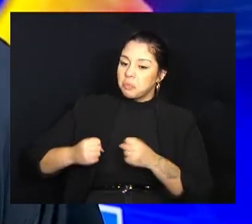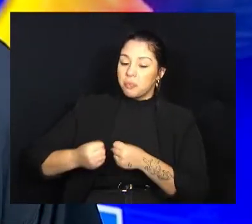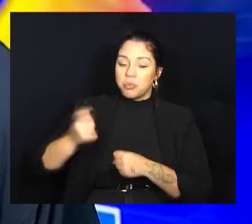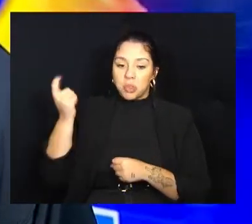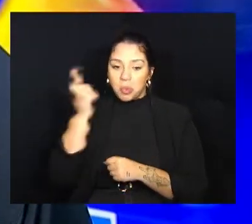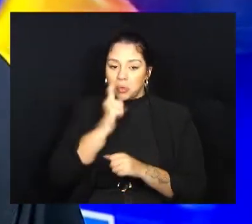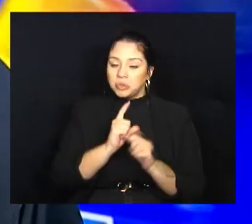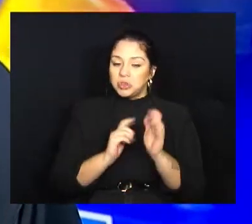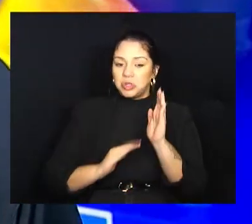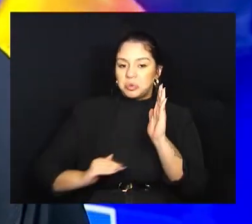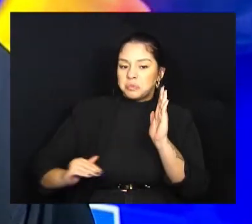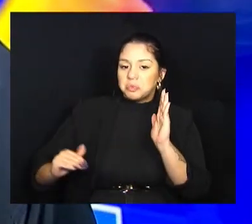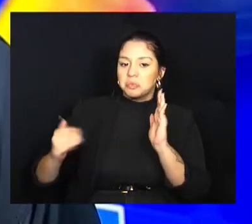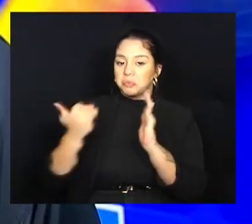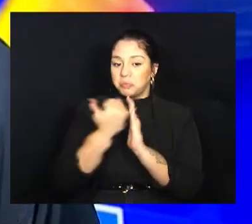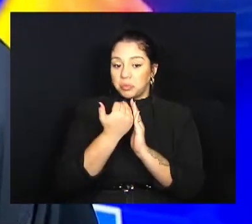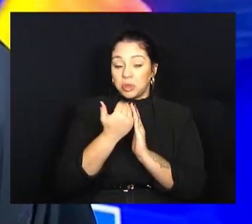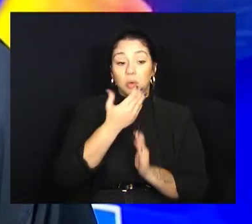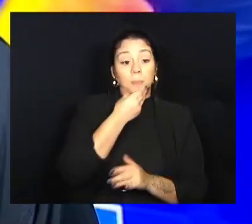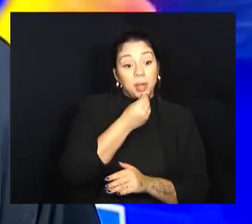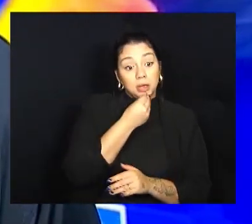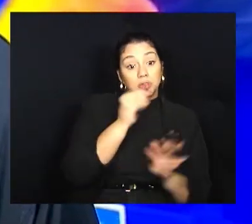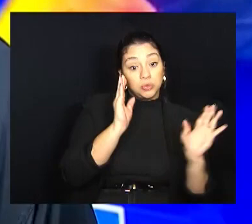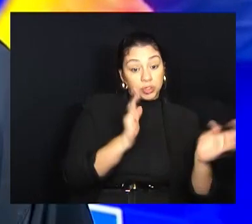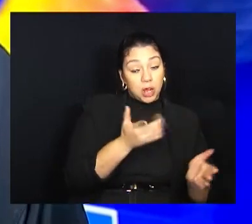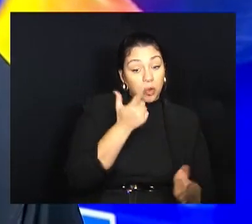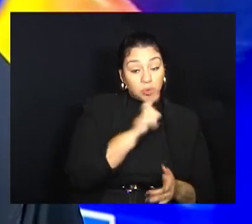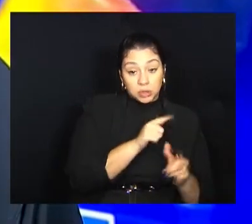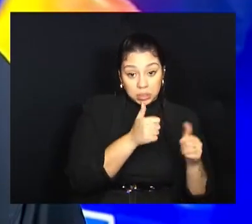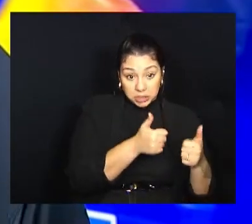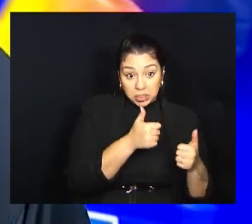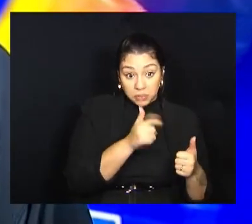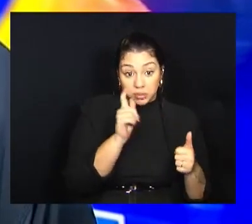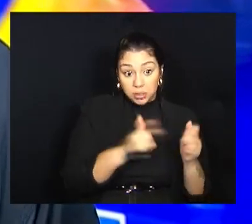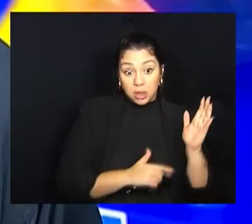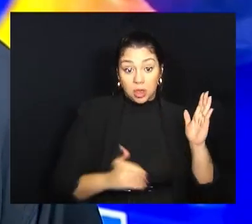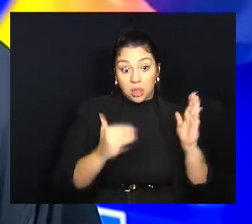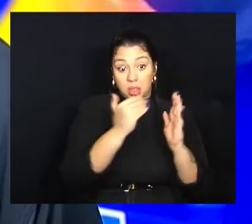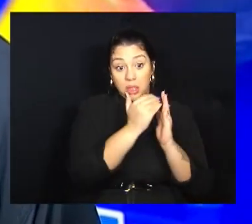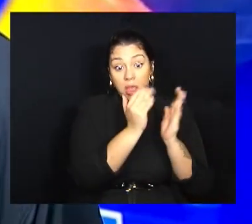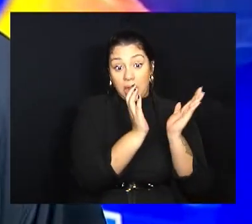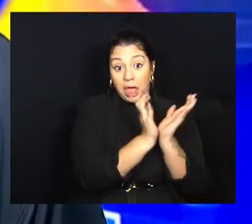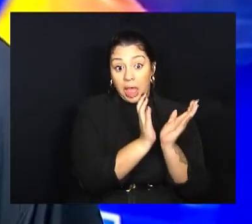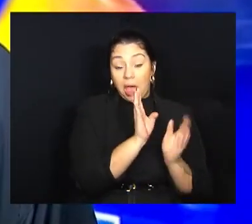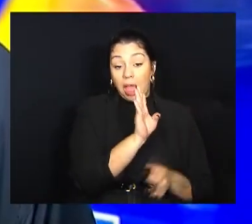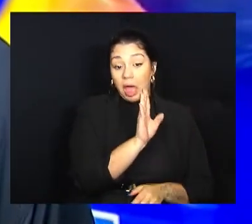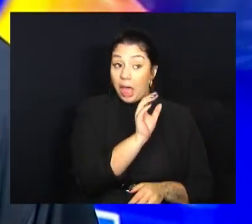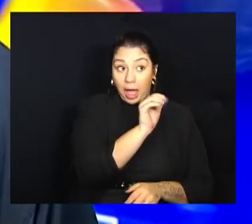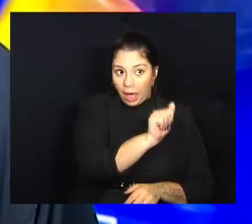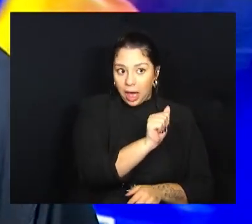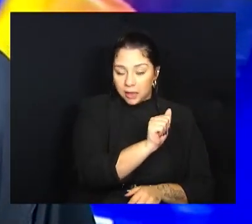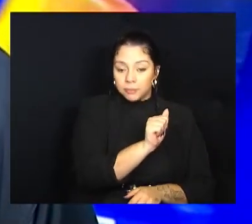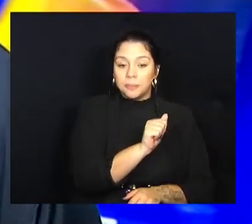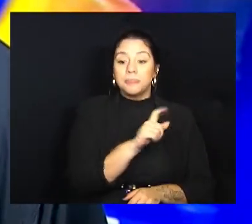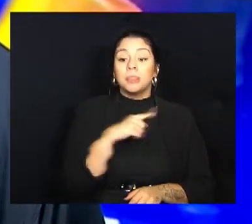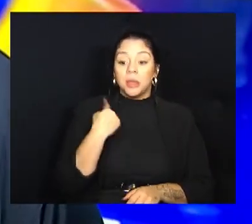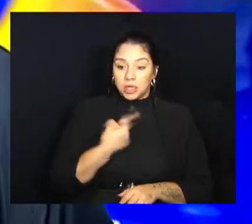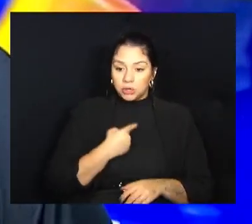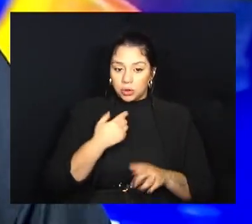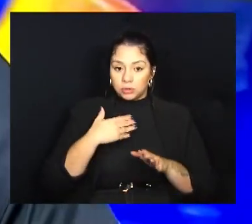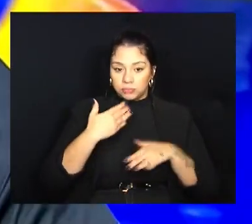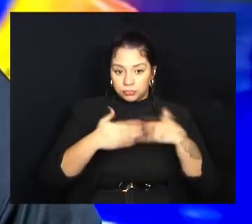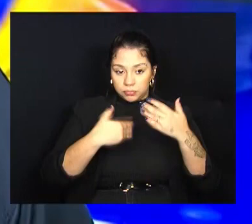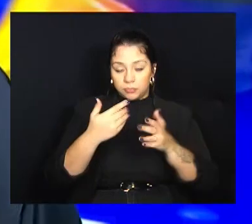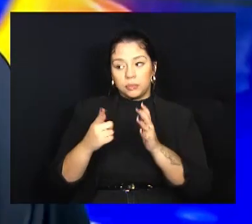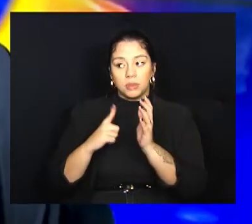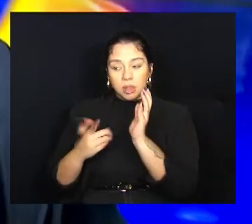alcançar o que o masculino já está hoje, né, na Superliga A. Nós temos um processo para seguir aí de Superliga C, de Superliga